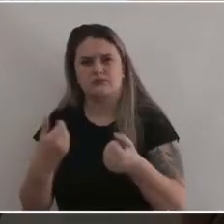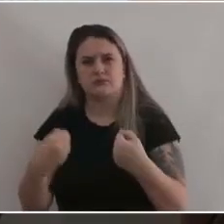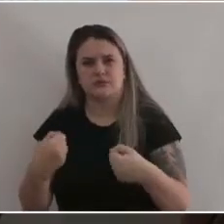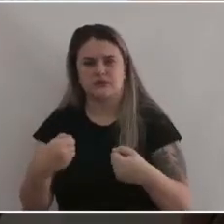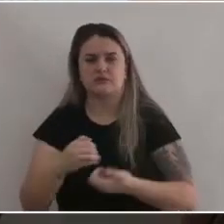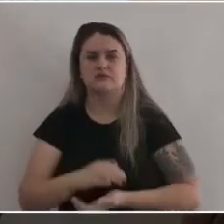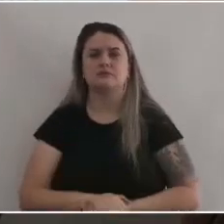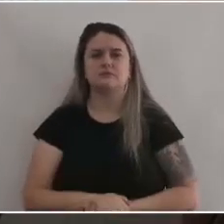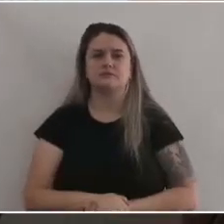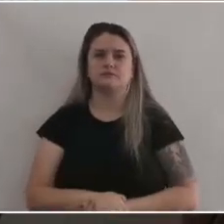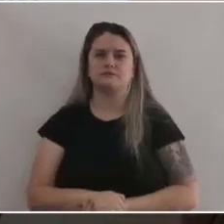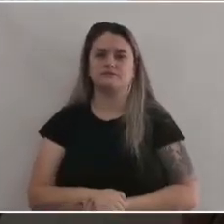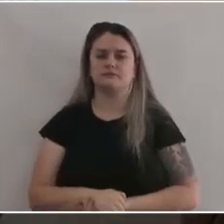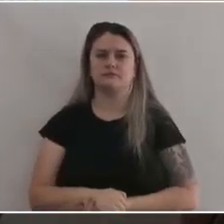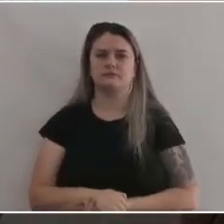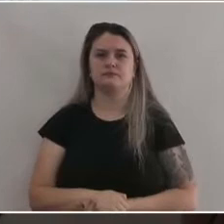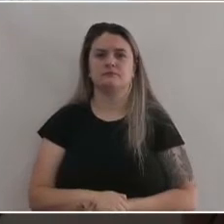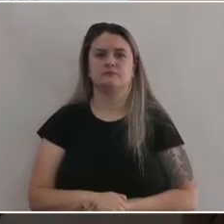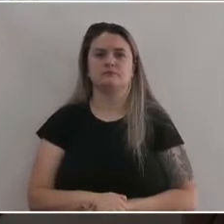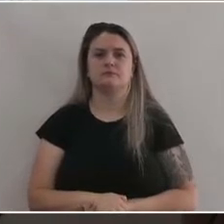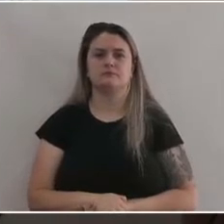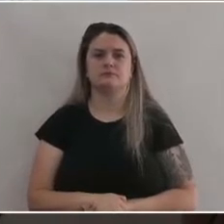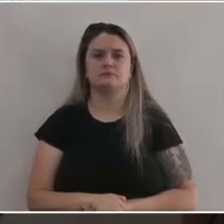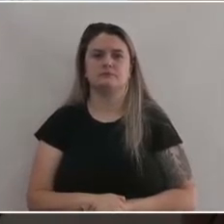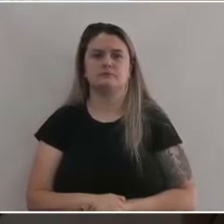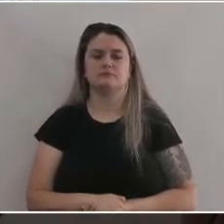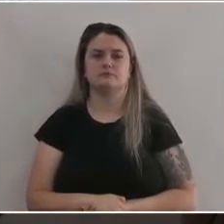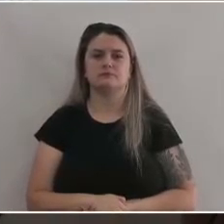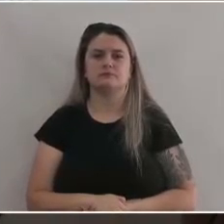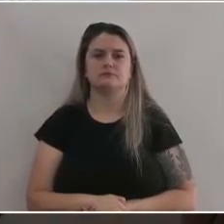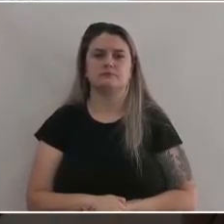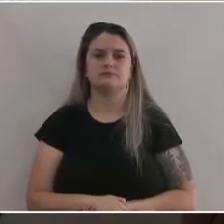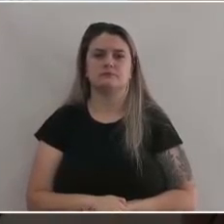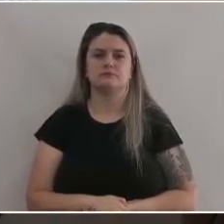que a Secretaria entender ser necessário.